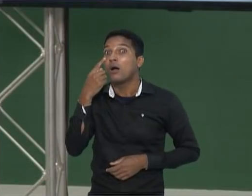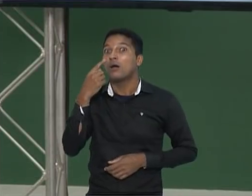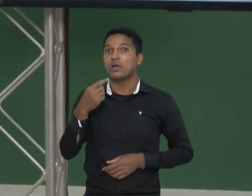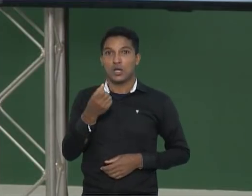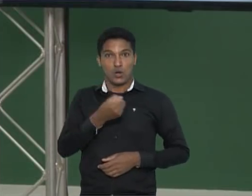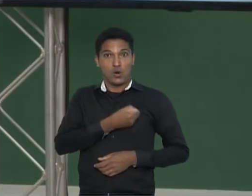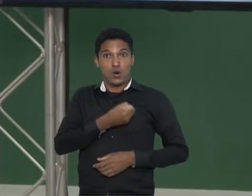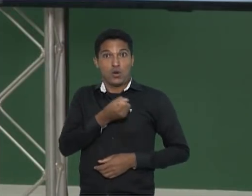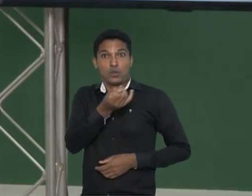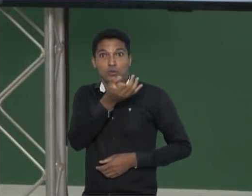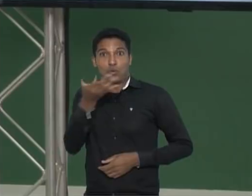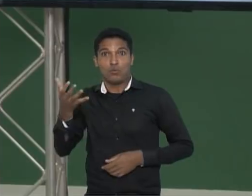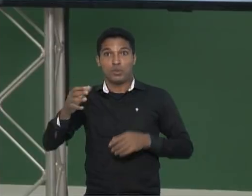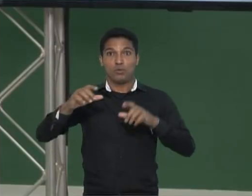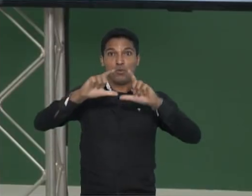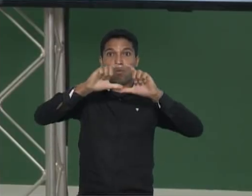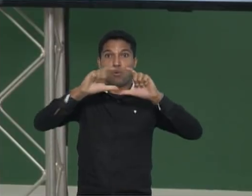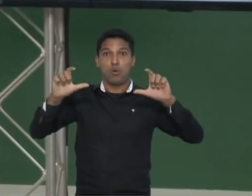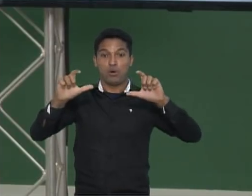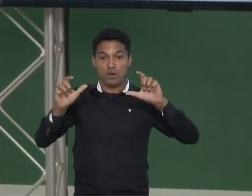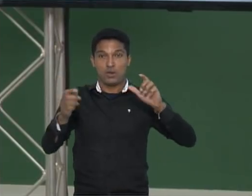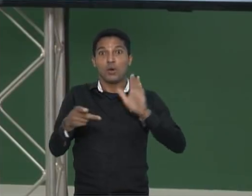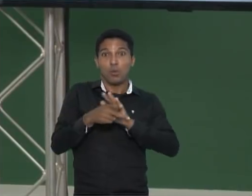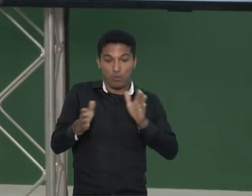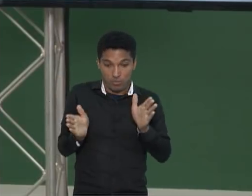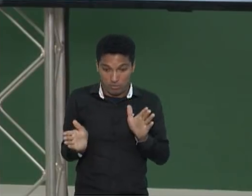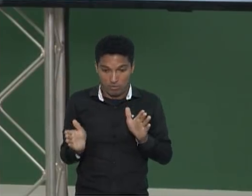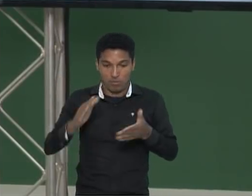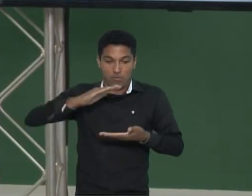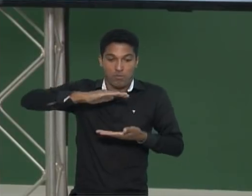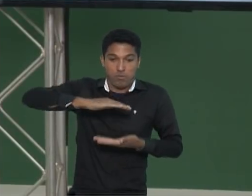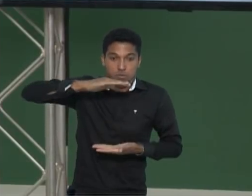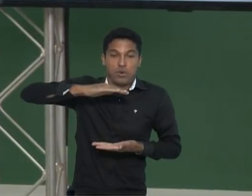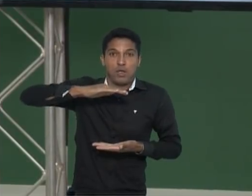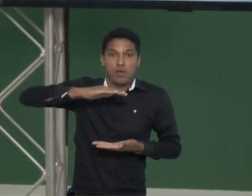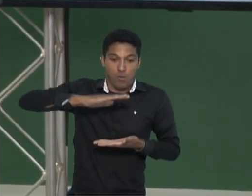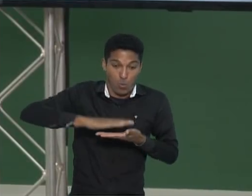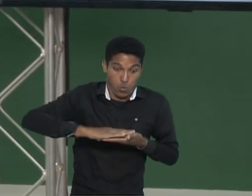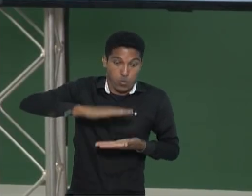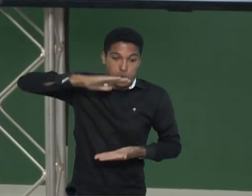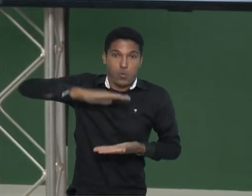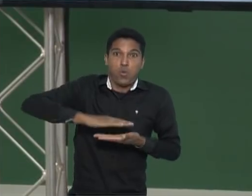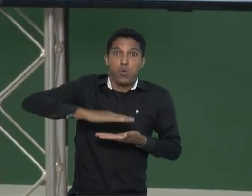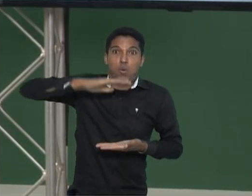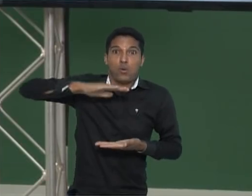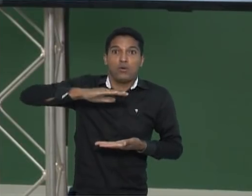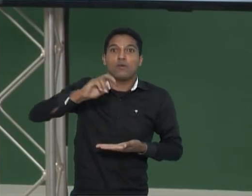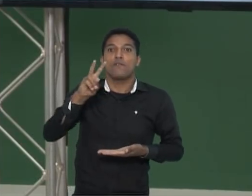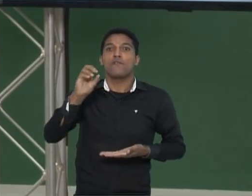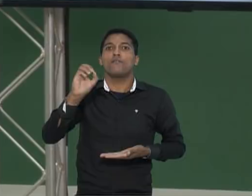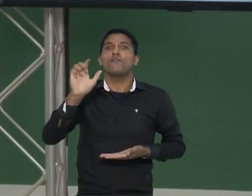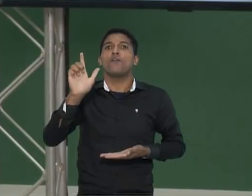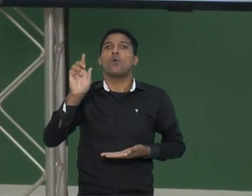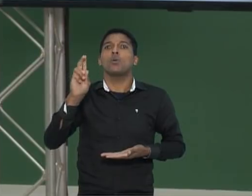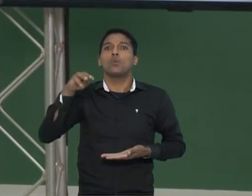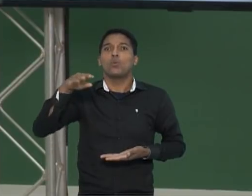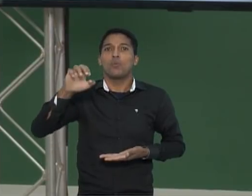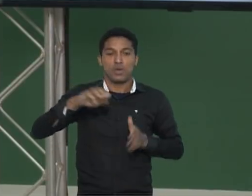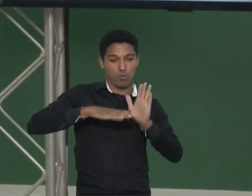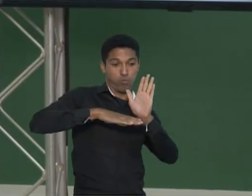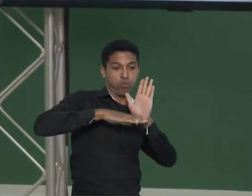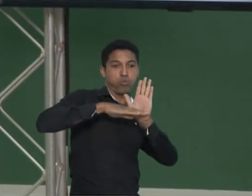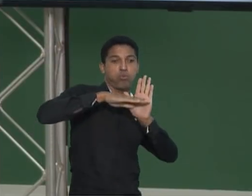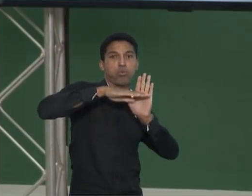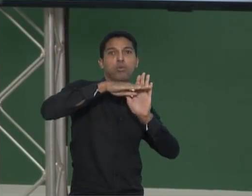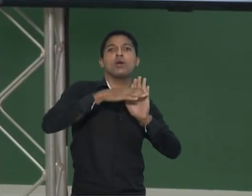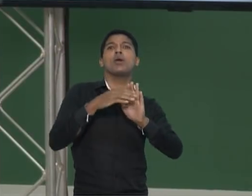que representa o volume deste recipiente. No problema, já está dando algumas dicas. Por exemplo, produto que